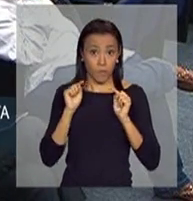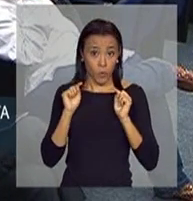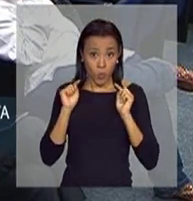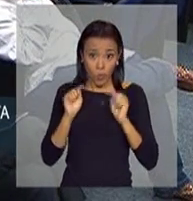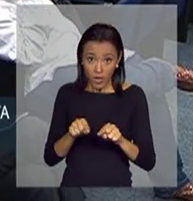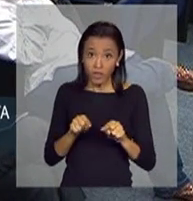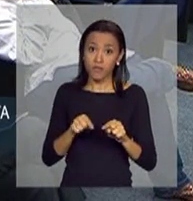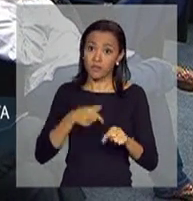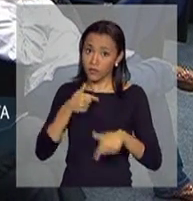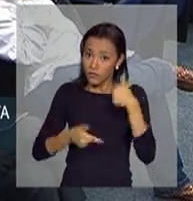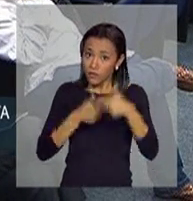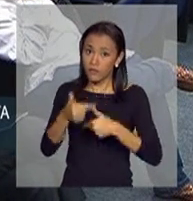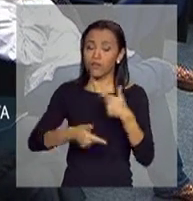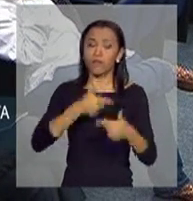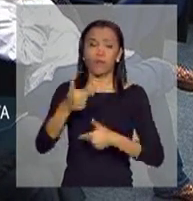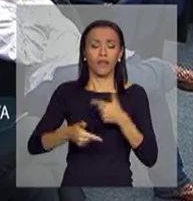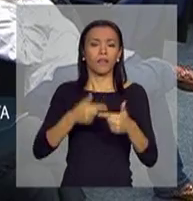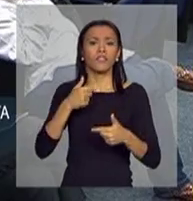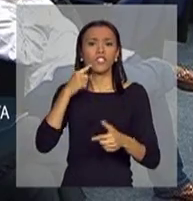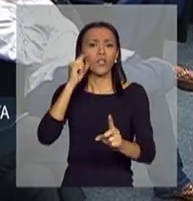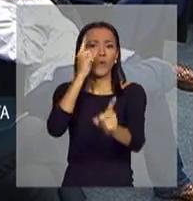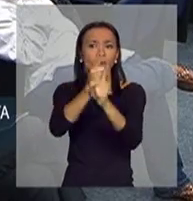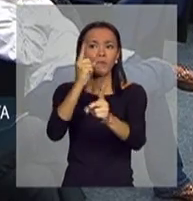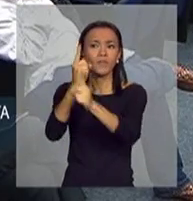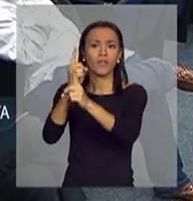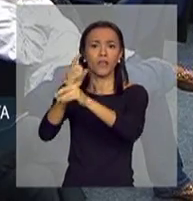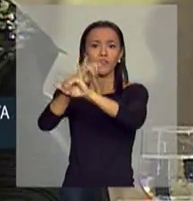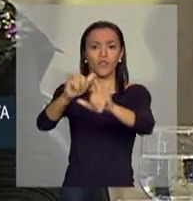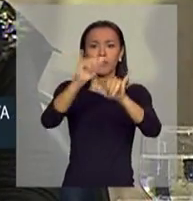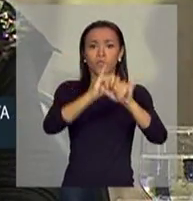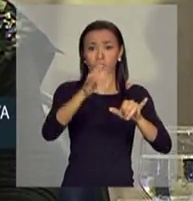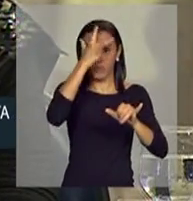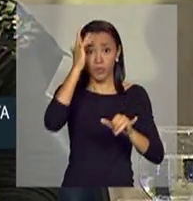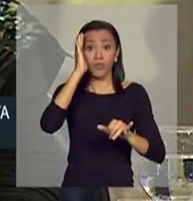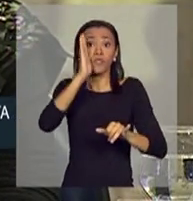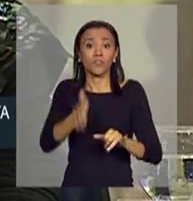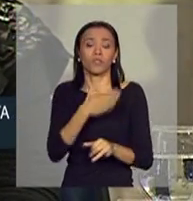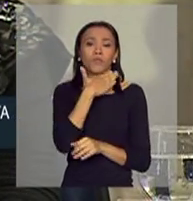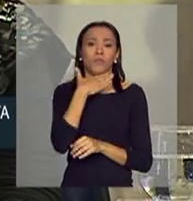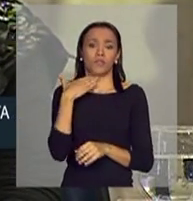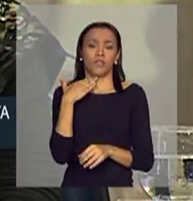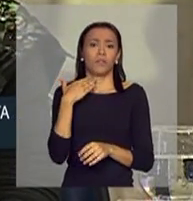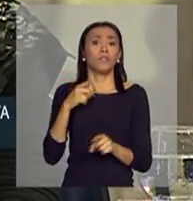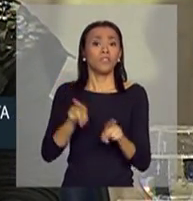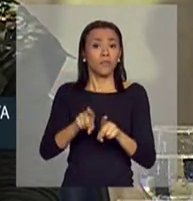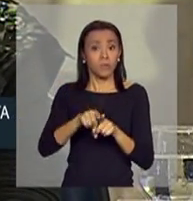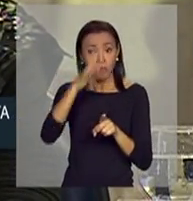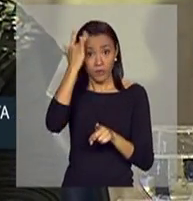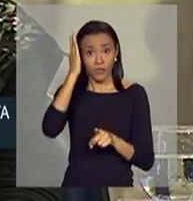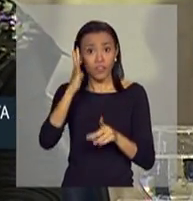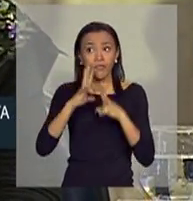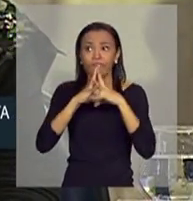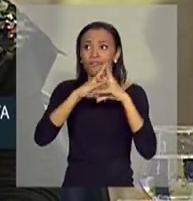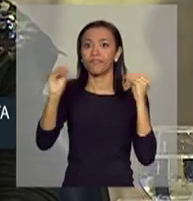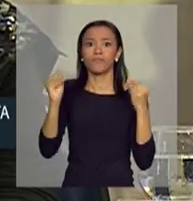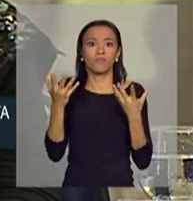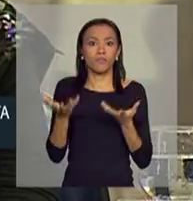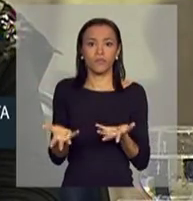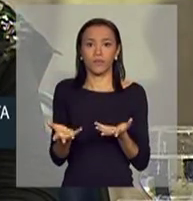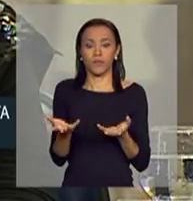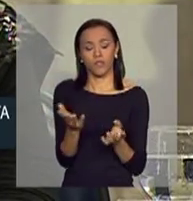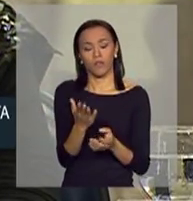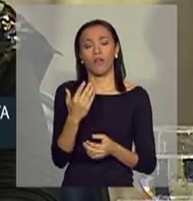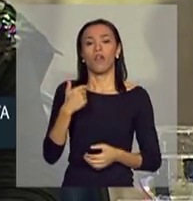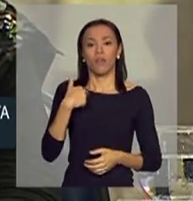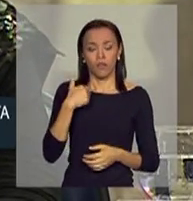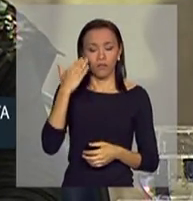perspectiva, principalmente de achar informações sobre os mortos e desaparecidos. Agora, eu reconheço que nós